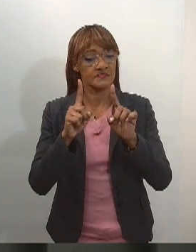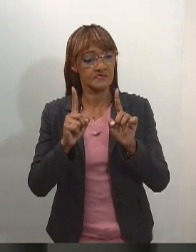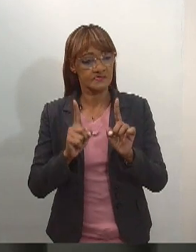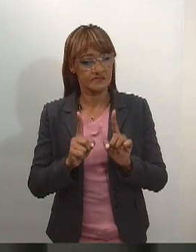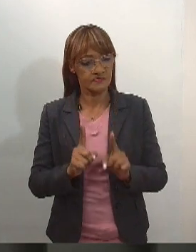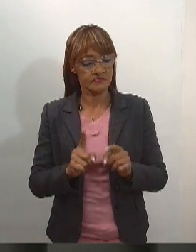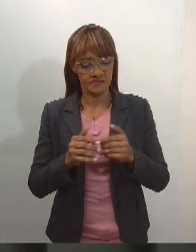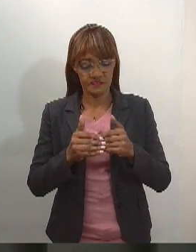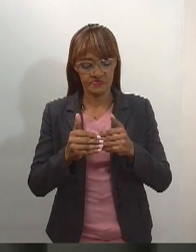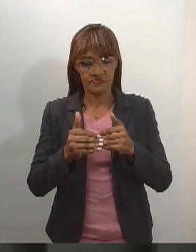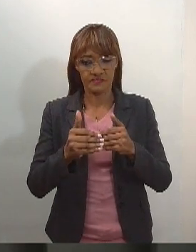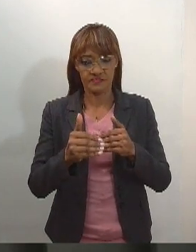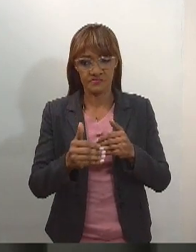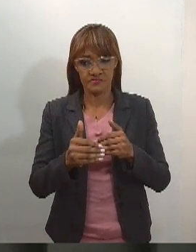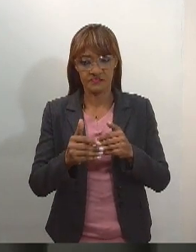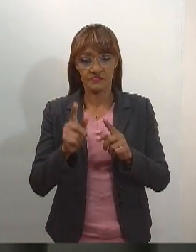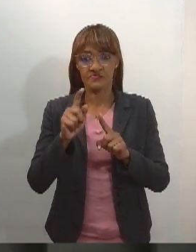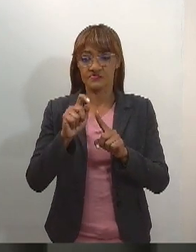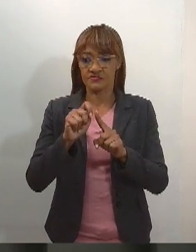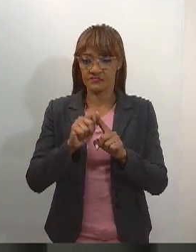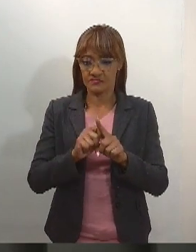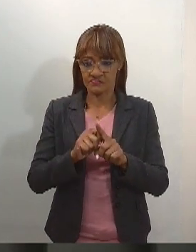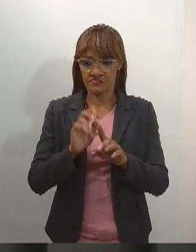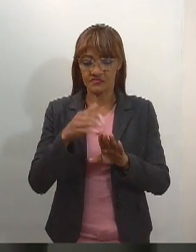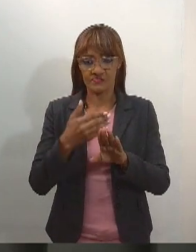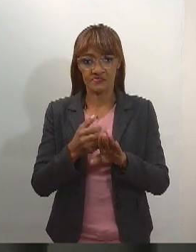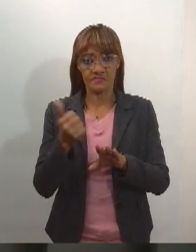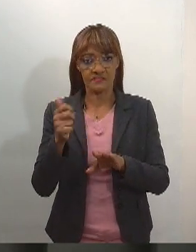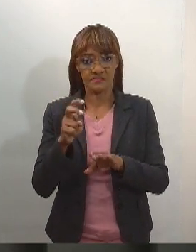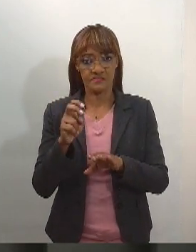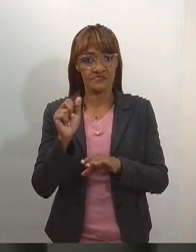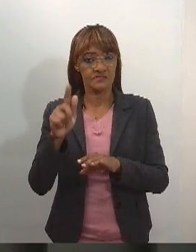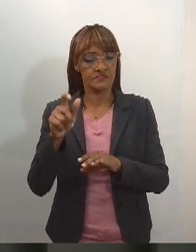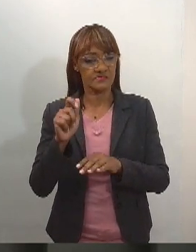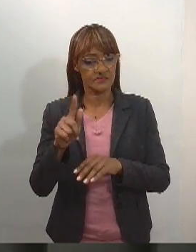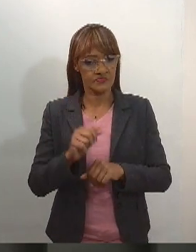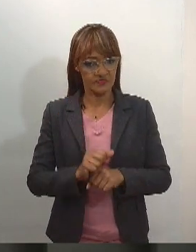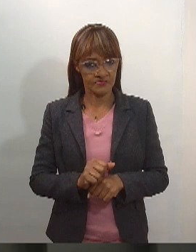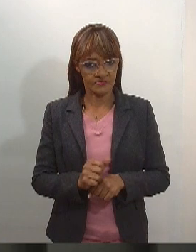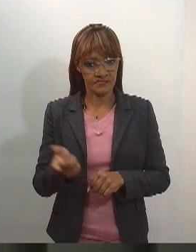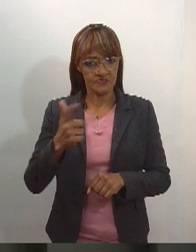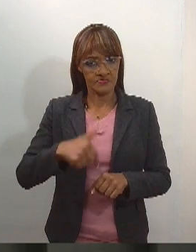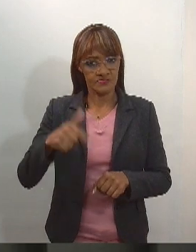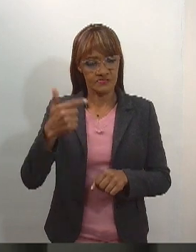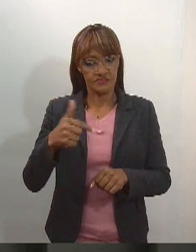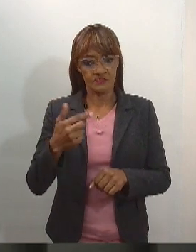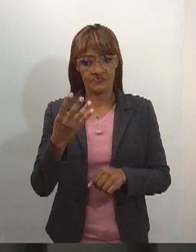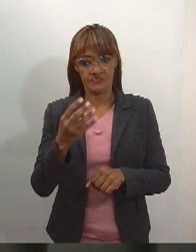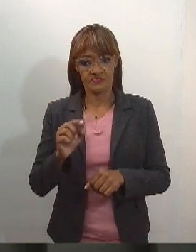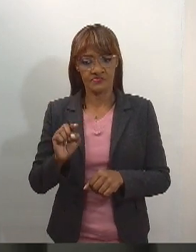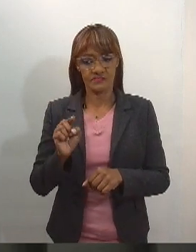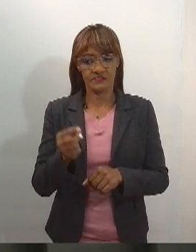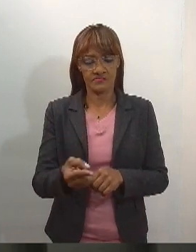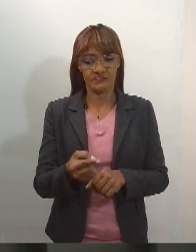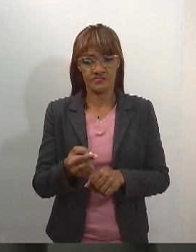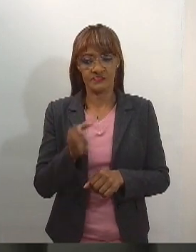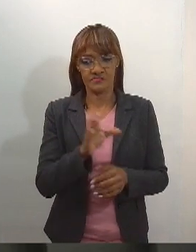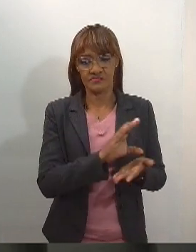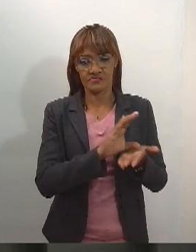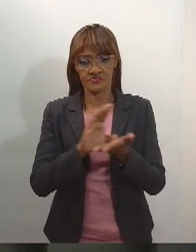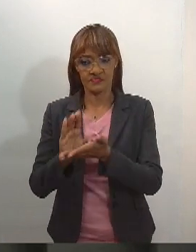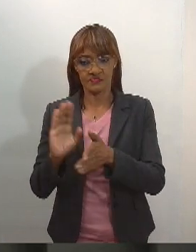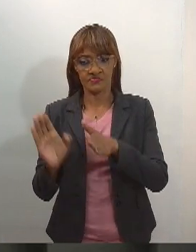mais um mês até 15 de agosto. O segundo lote, com 4.200 avisos, foi encaminhado para empresas